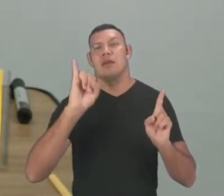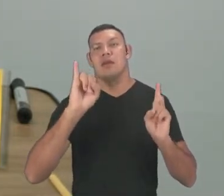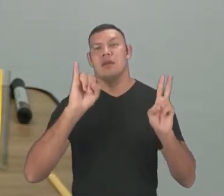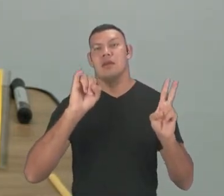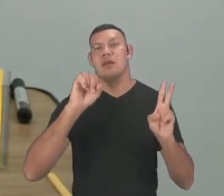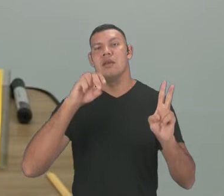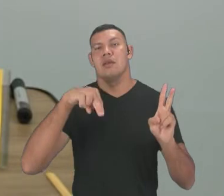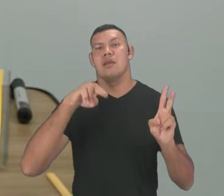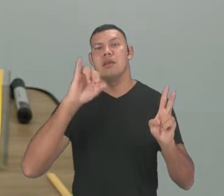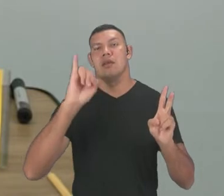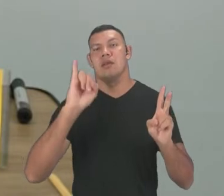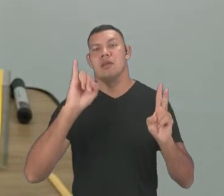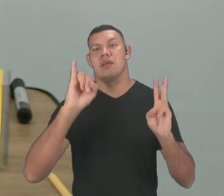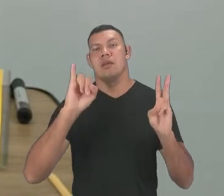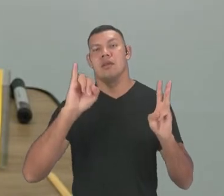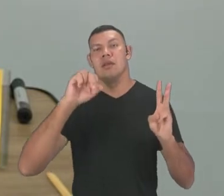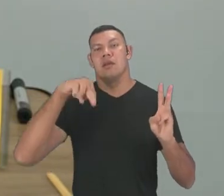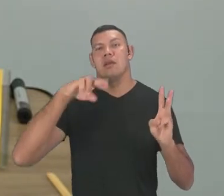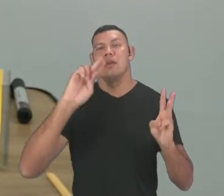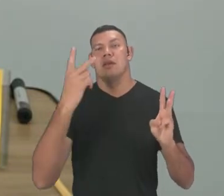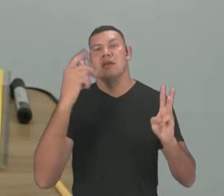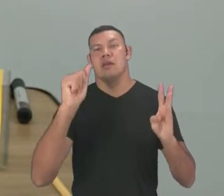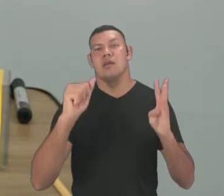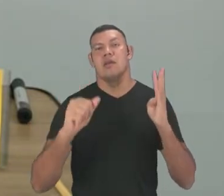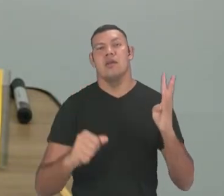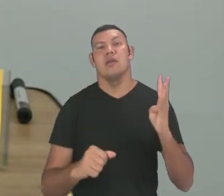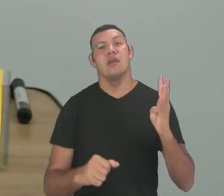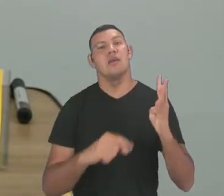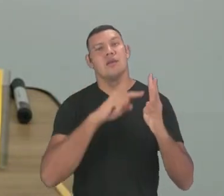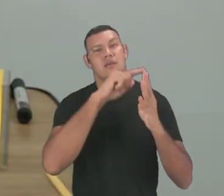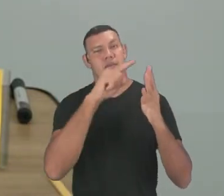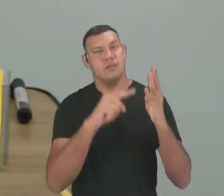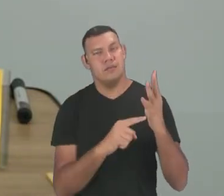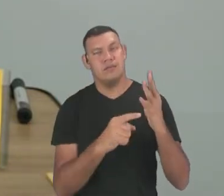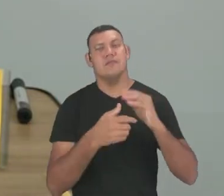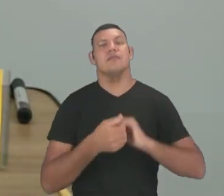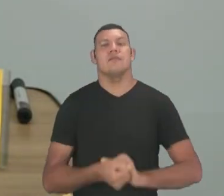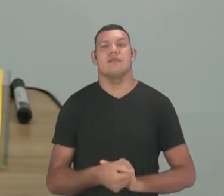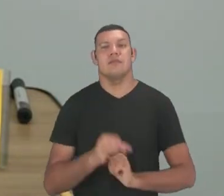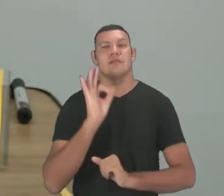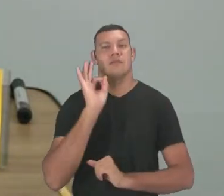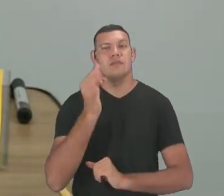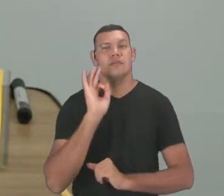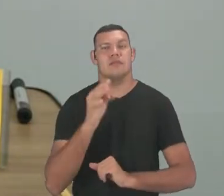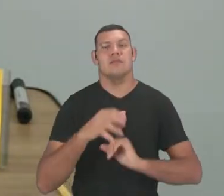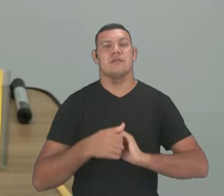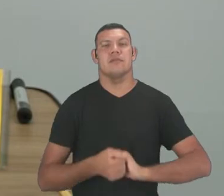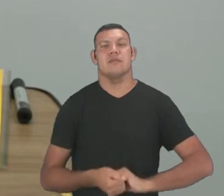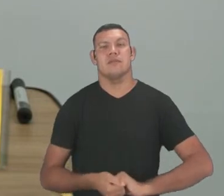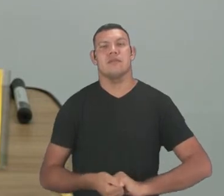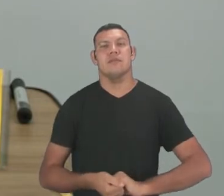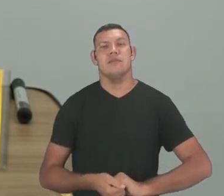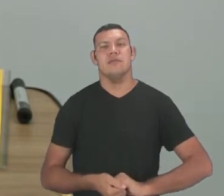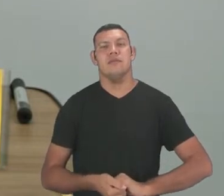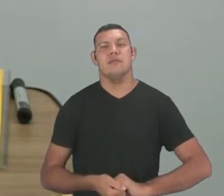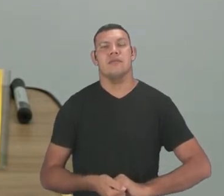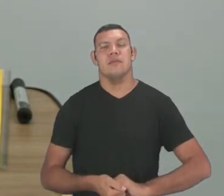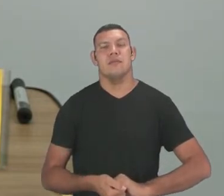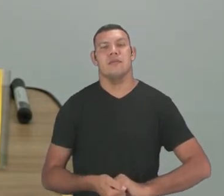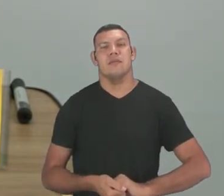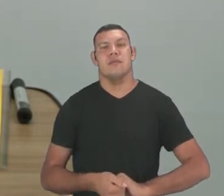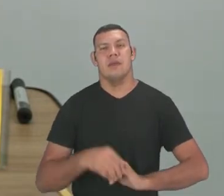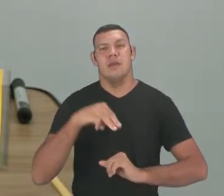menininha quantos sons 4 sons isso mesmo quatro sons quatro